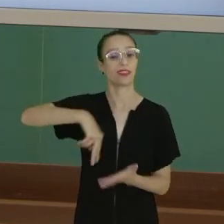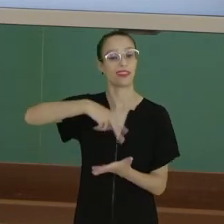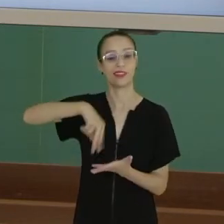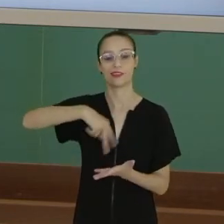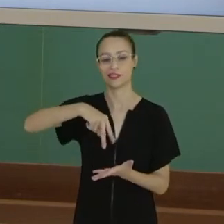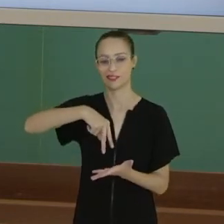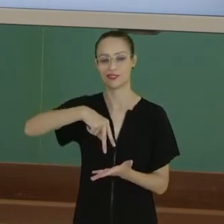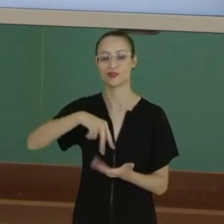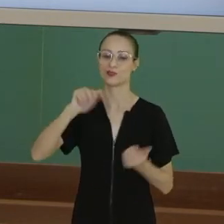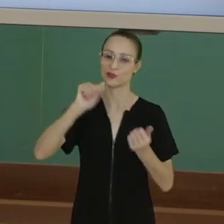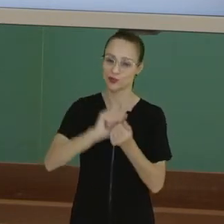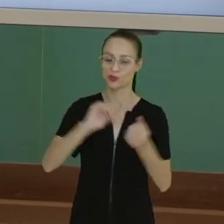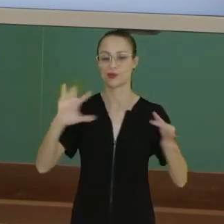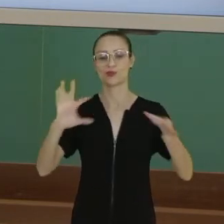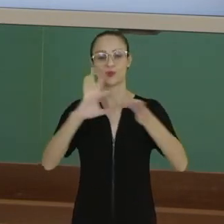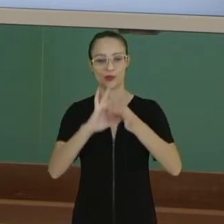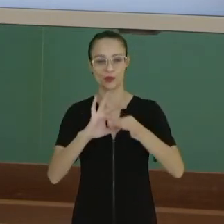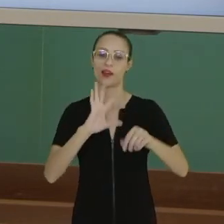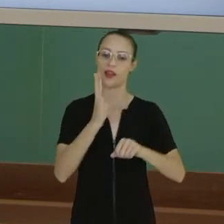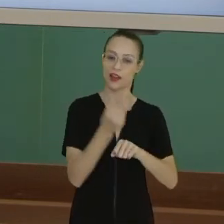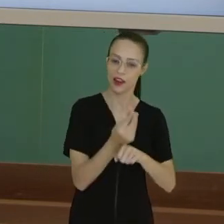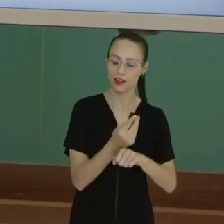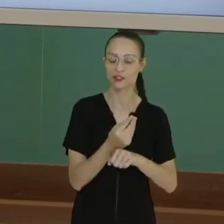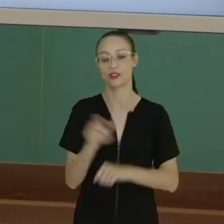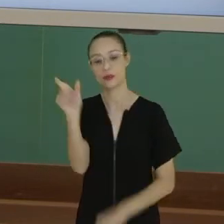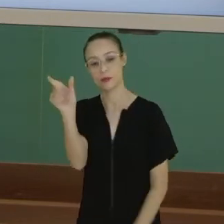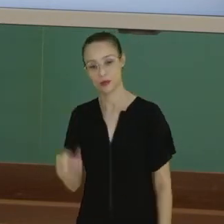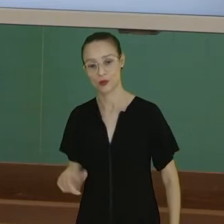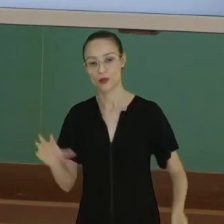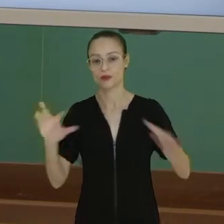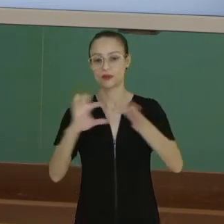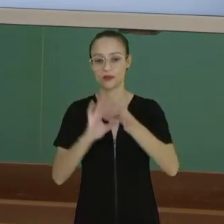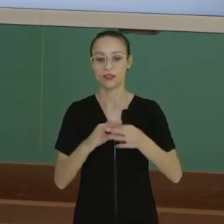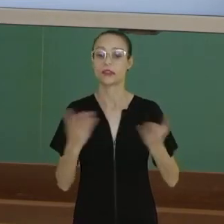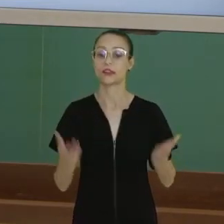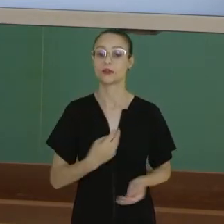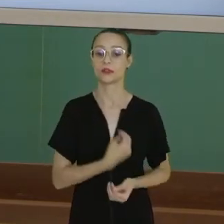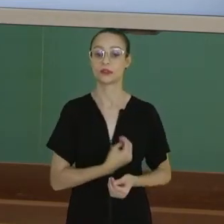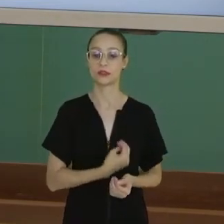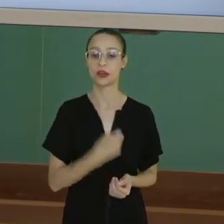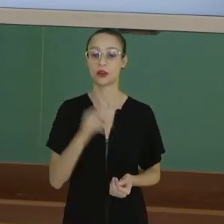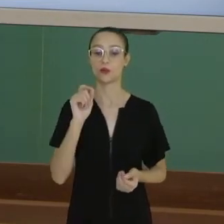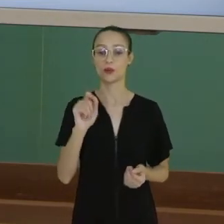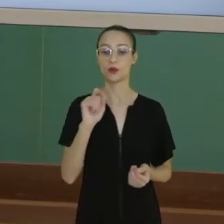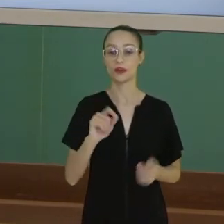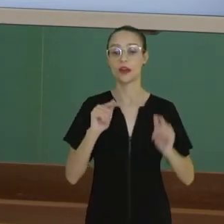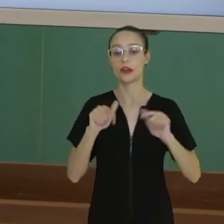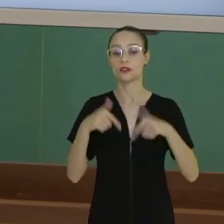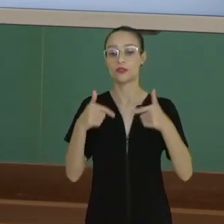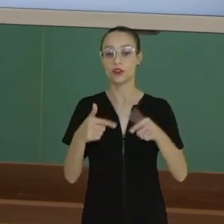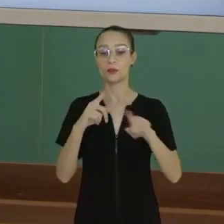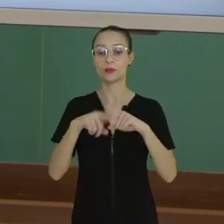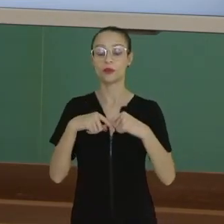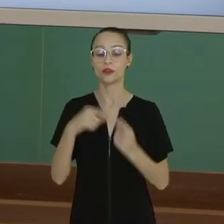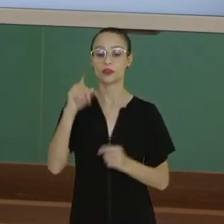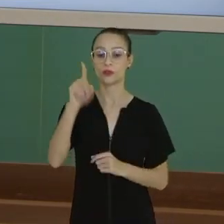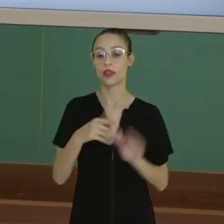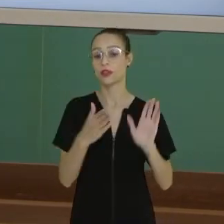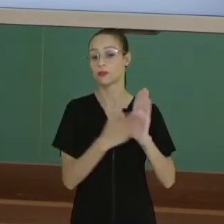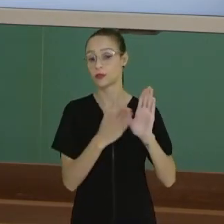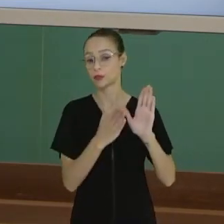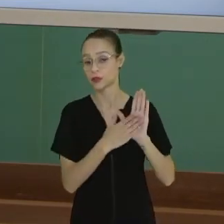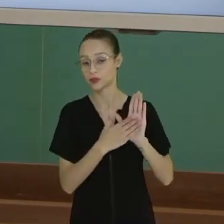recíproca, interagindo obra e plateia, né? Então, vai estar ali de forma ativa, por isso que ela é propositora, é uma